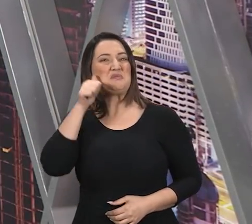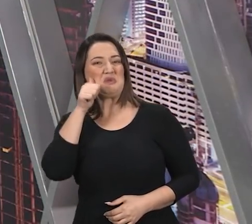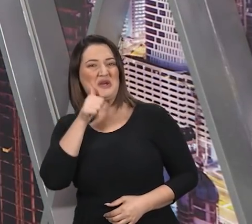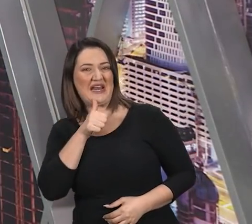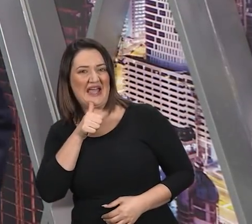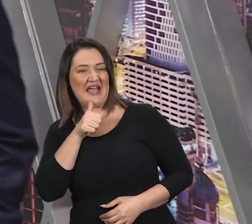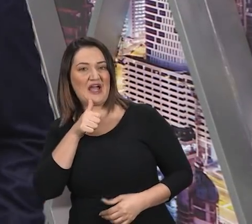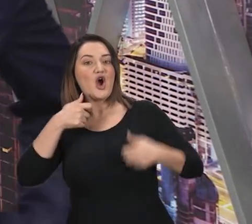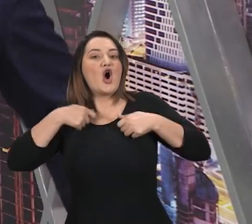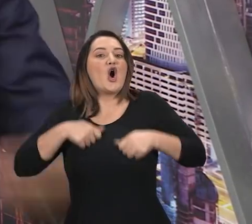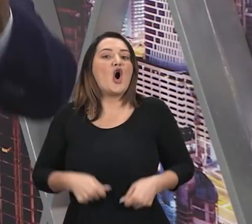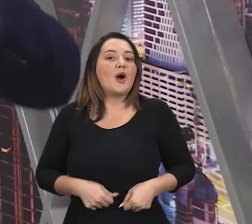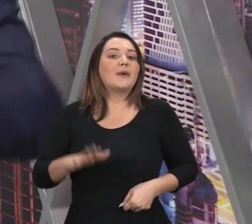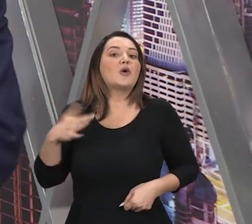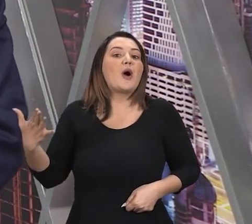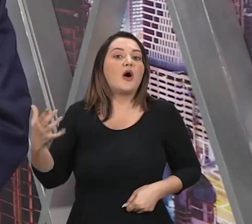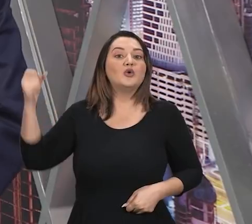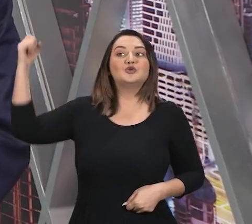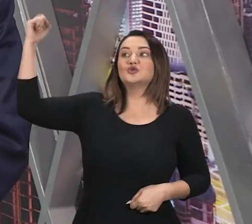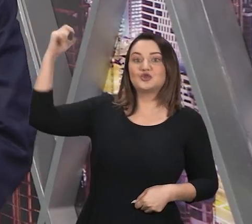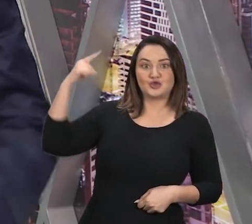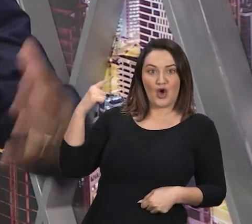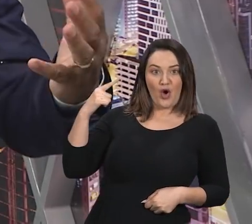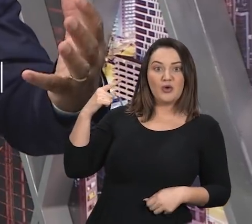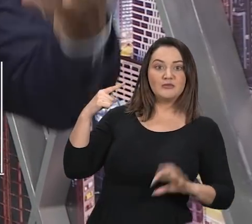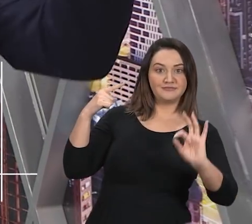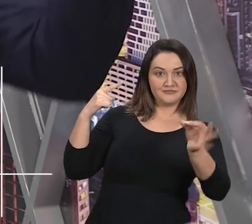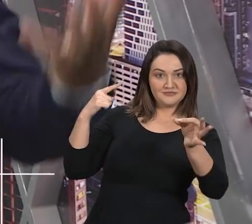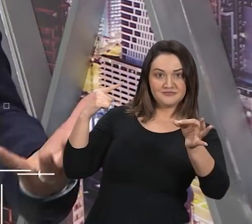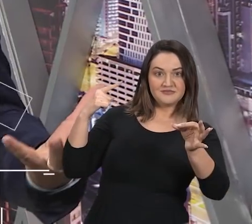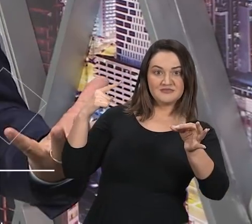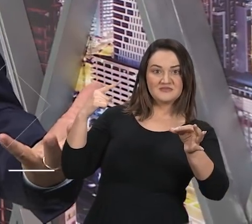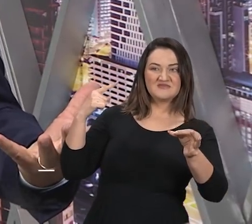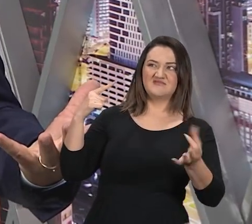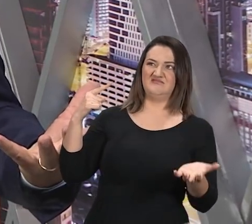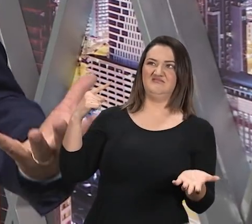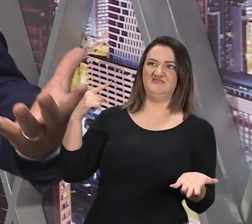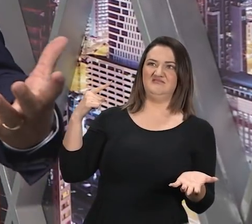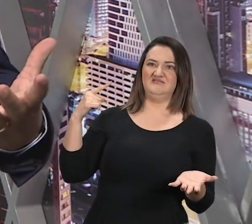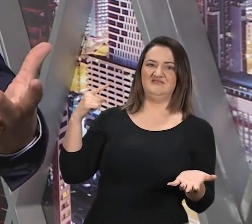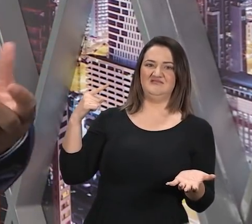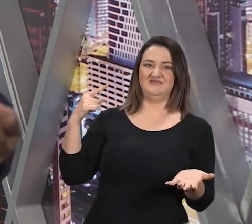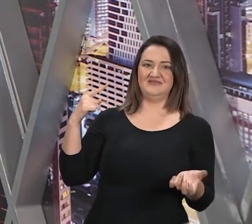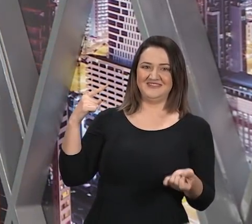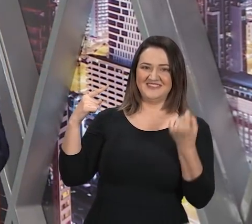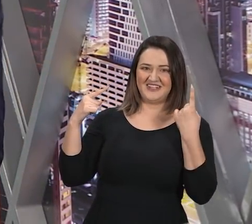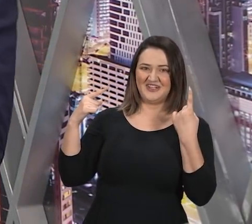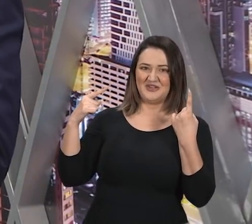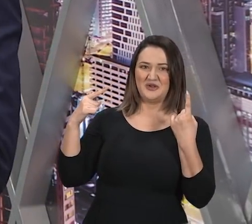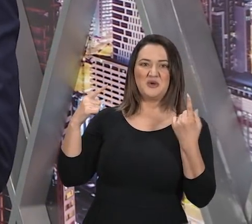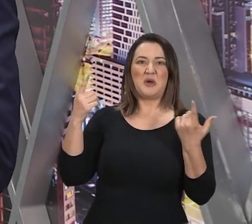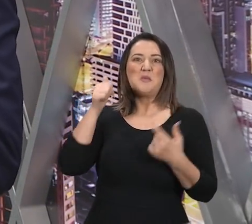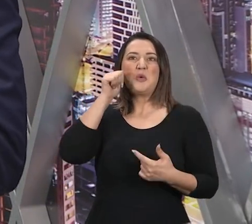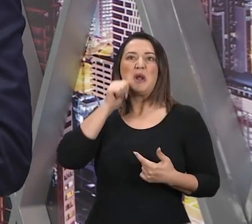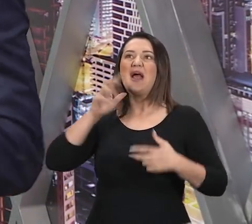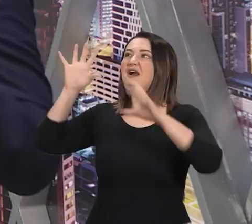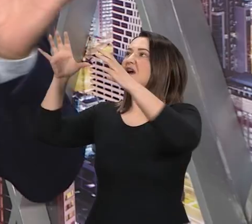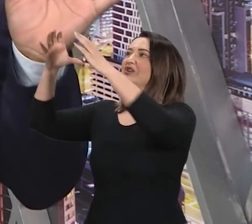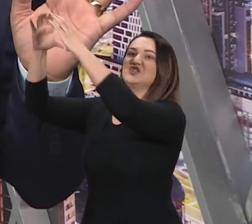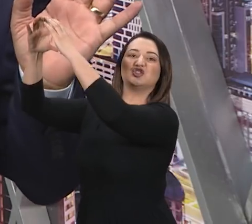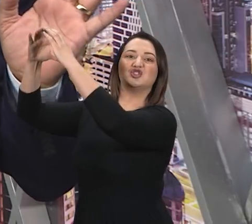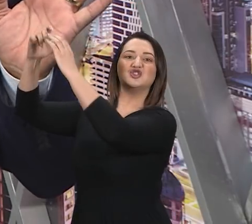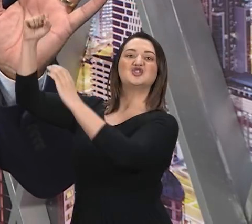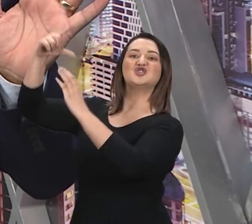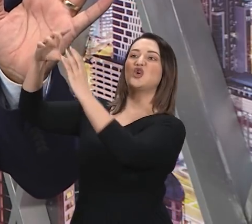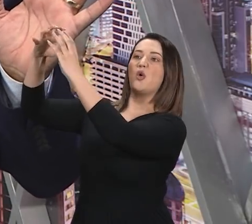Que impressionante, você não acha? Como é que pode um negócio desse? Veja, uma mulher ok. Vestida de sol, aí já não